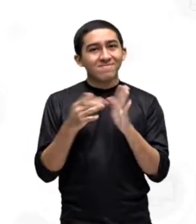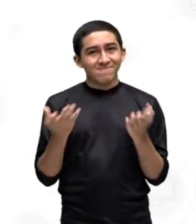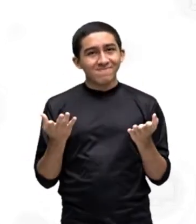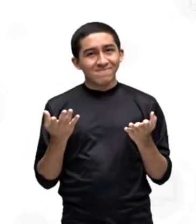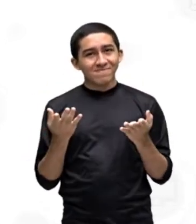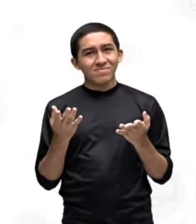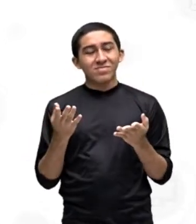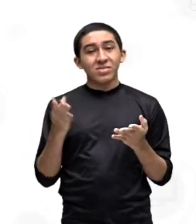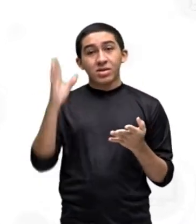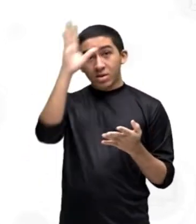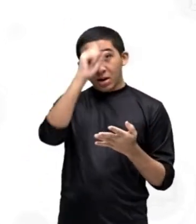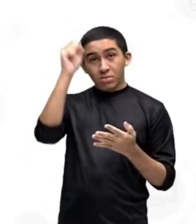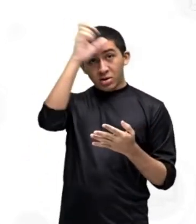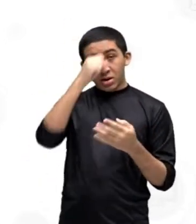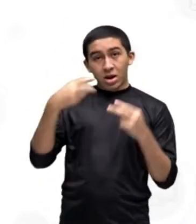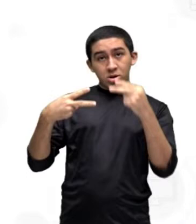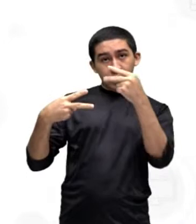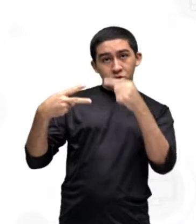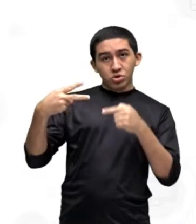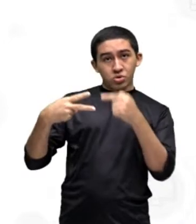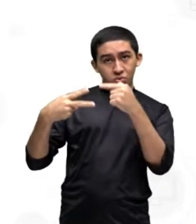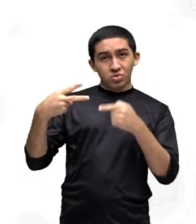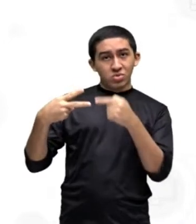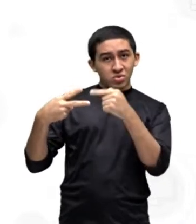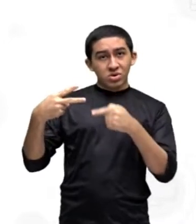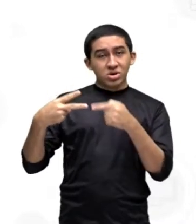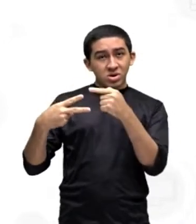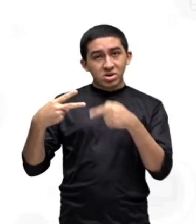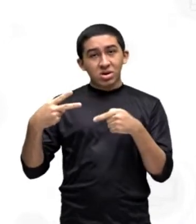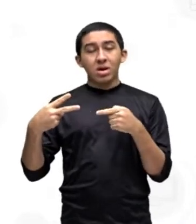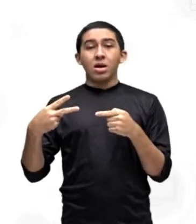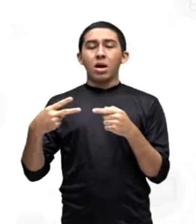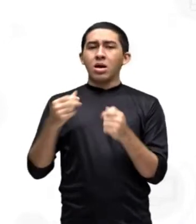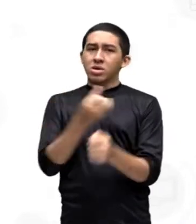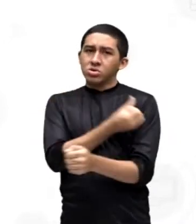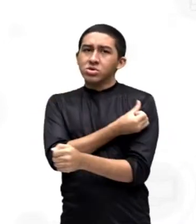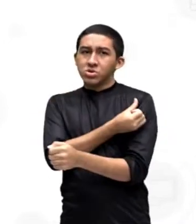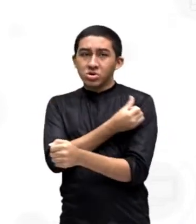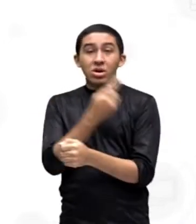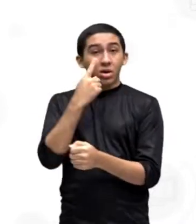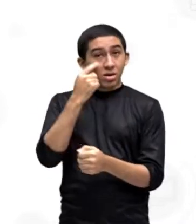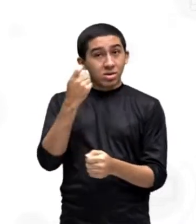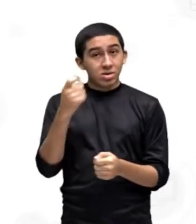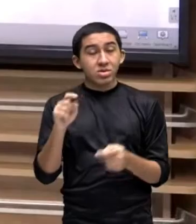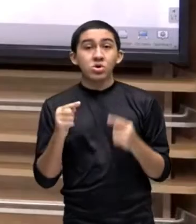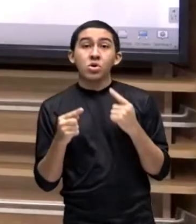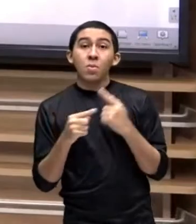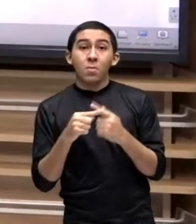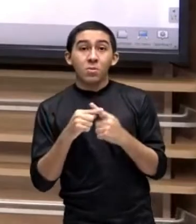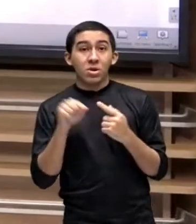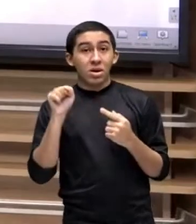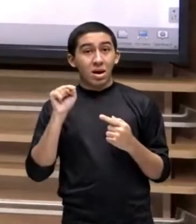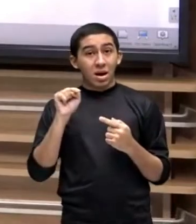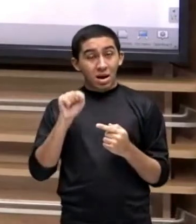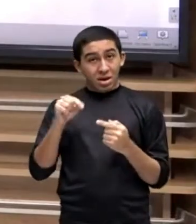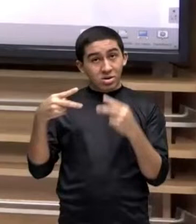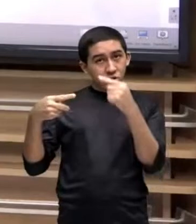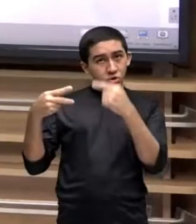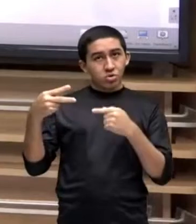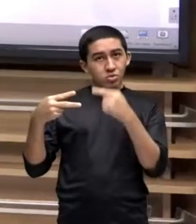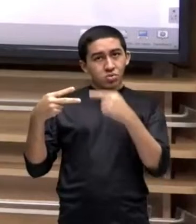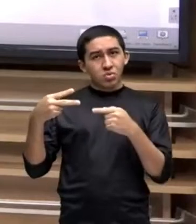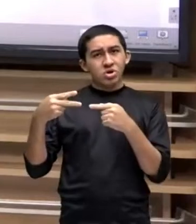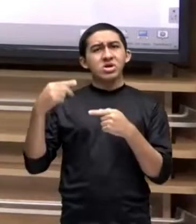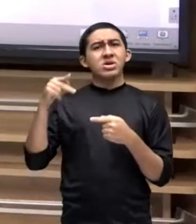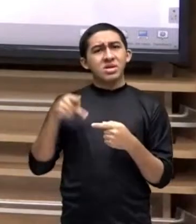entendimento dessas duas figuras de linguagem, desde aqui do sexto ano, é muito interessante porque elas irão nos acompanhar ao